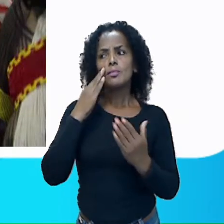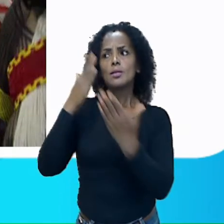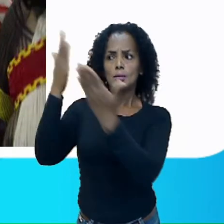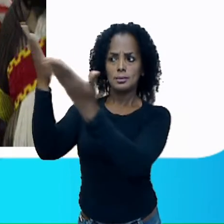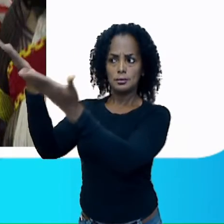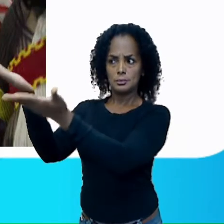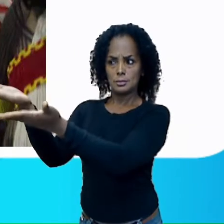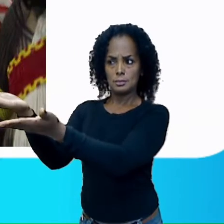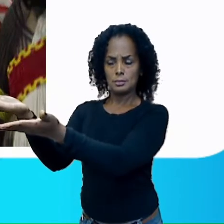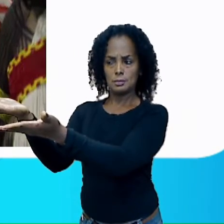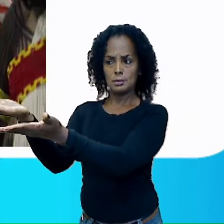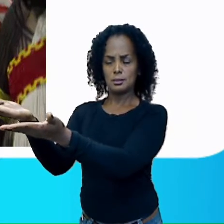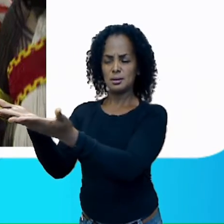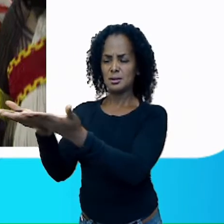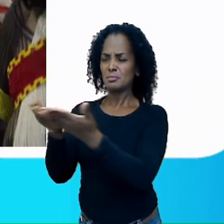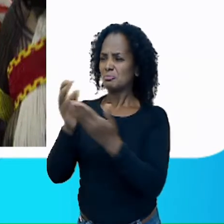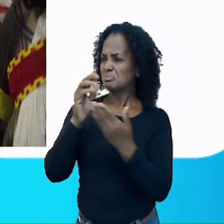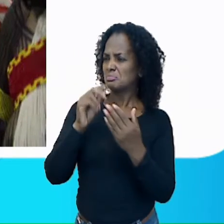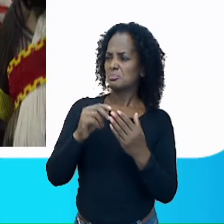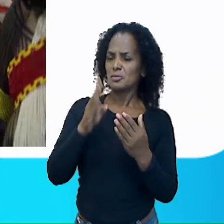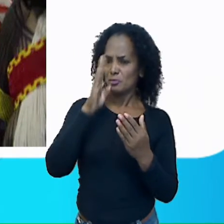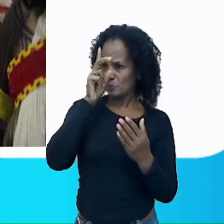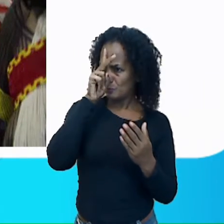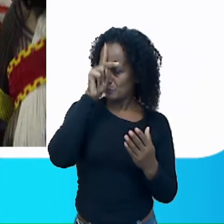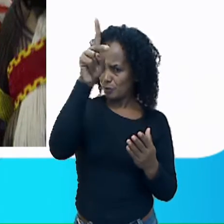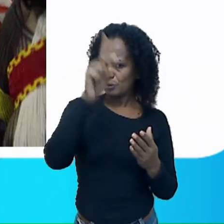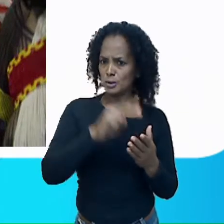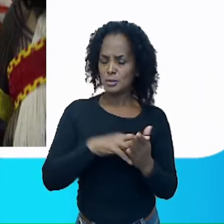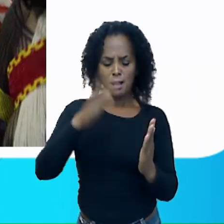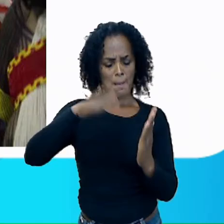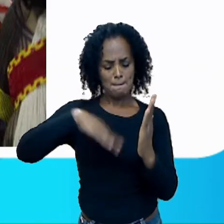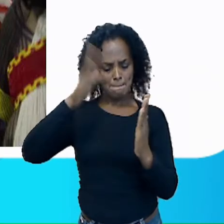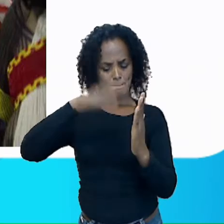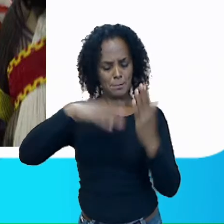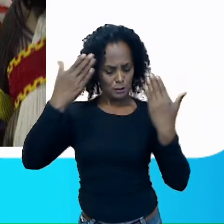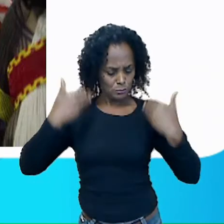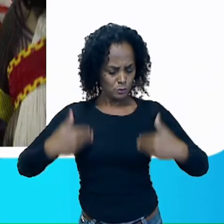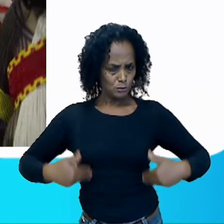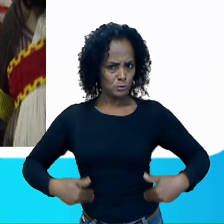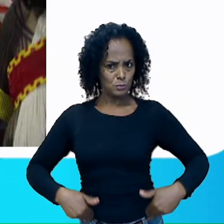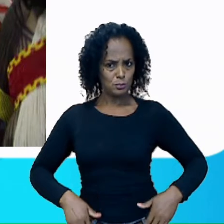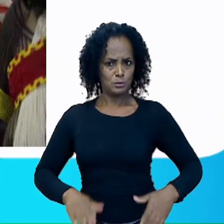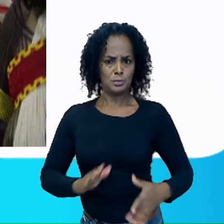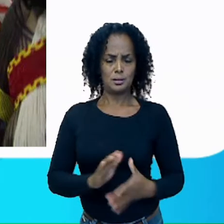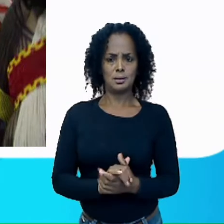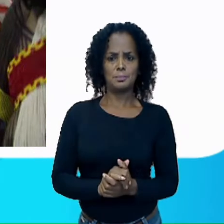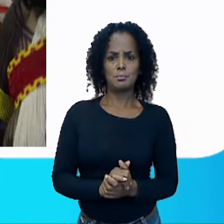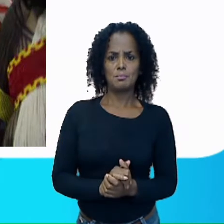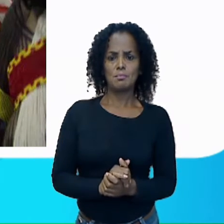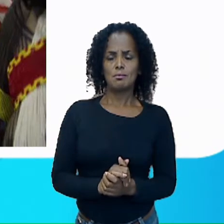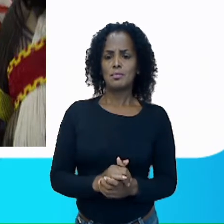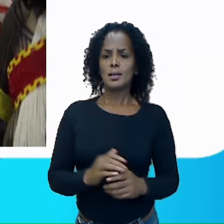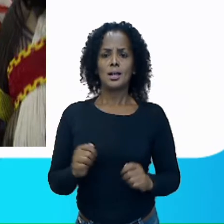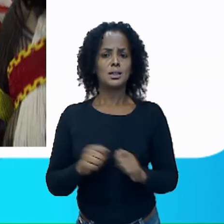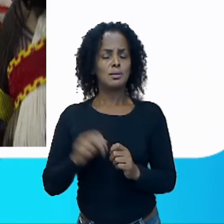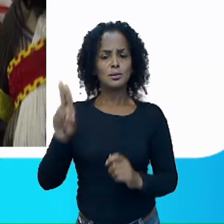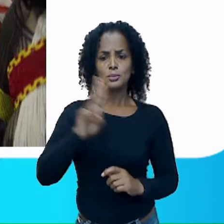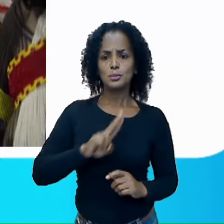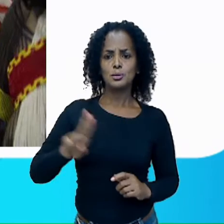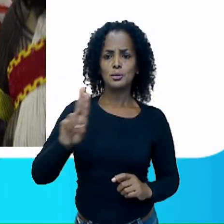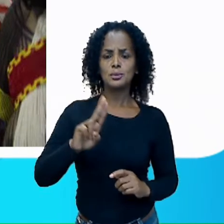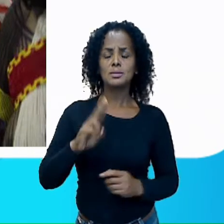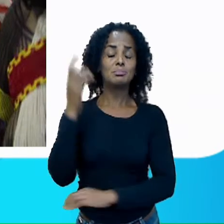imagem linda, que imagem forte. Essa pintura corporal, muito expressiva. Olha que eles fazem uso